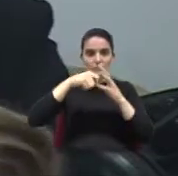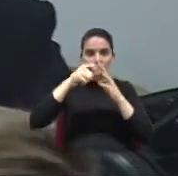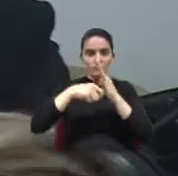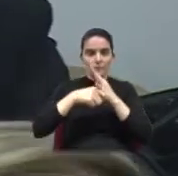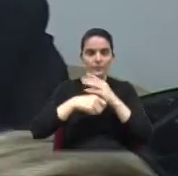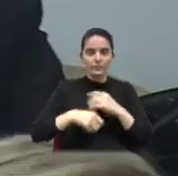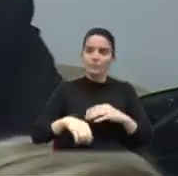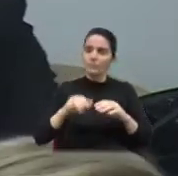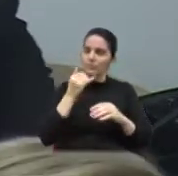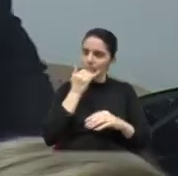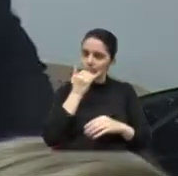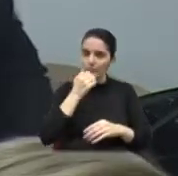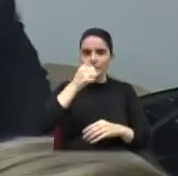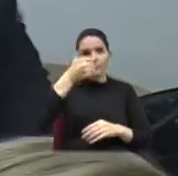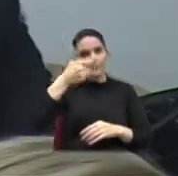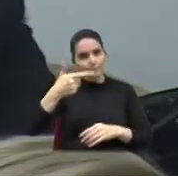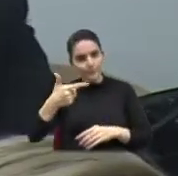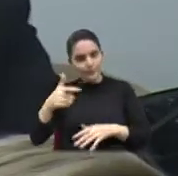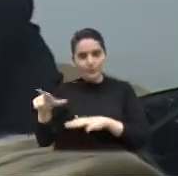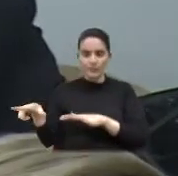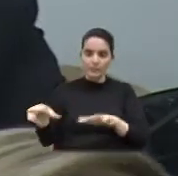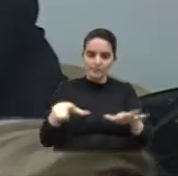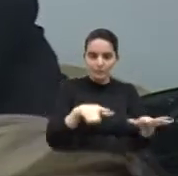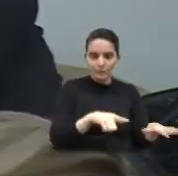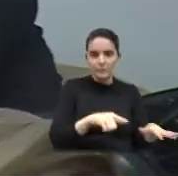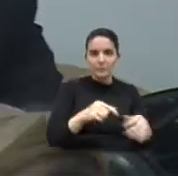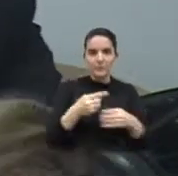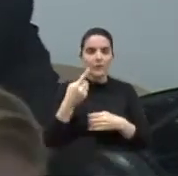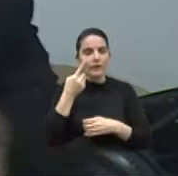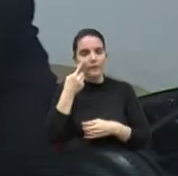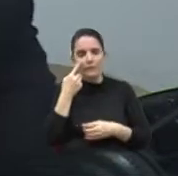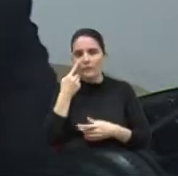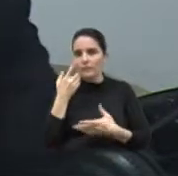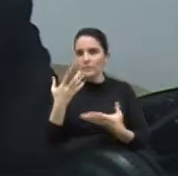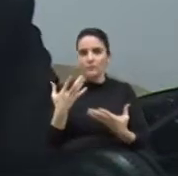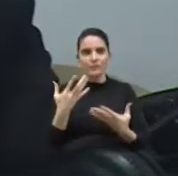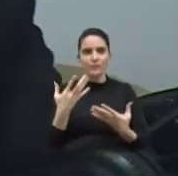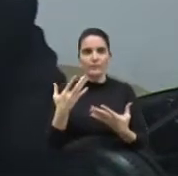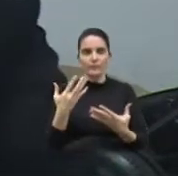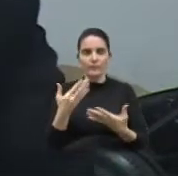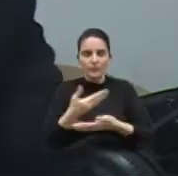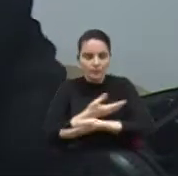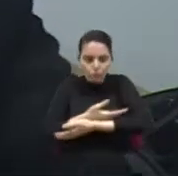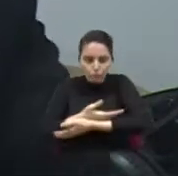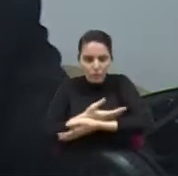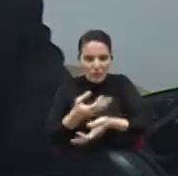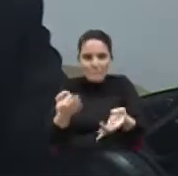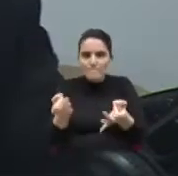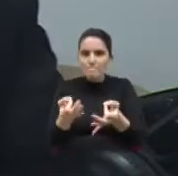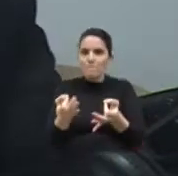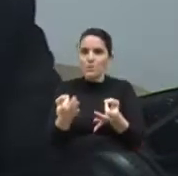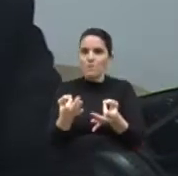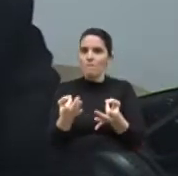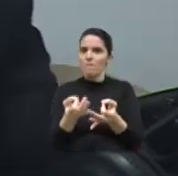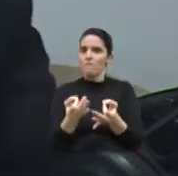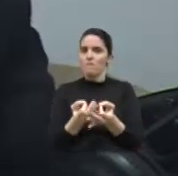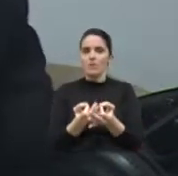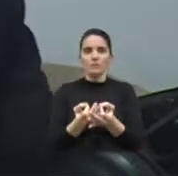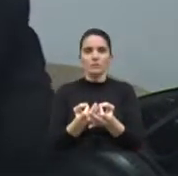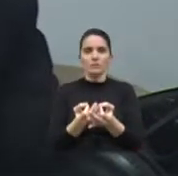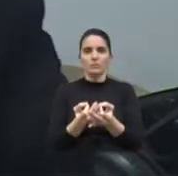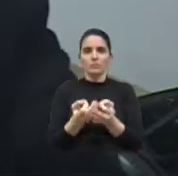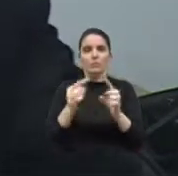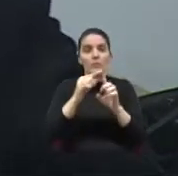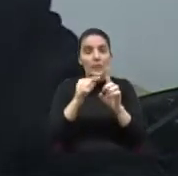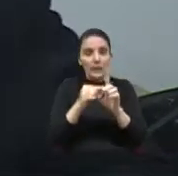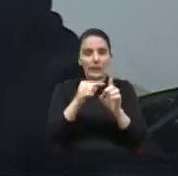12 semanas você já consegue ver, sabe? Você consegue ver perfeitamente e aquele sentimento que você